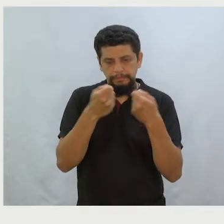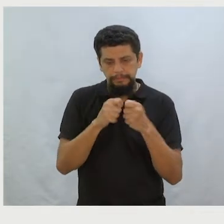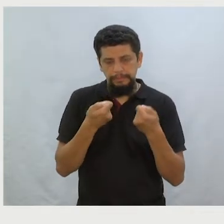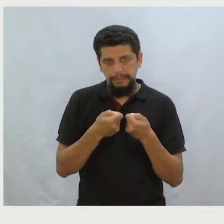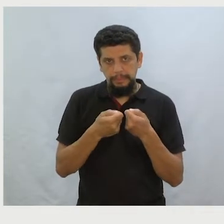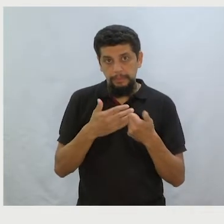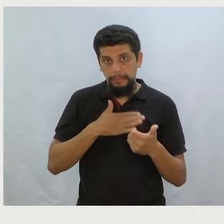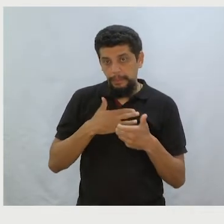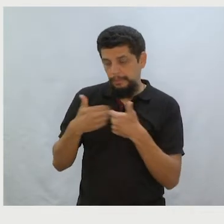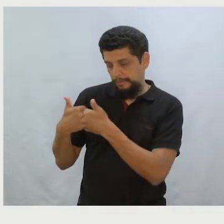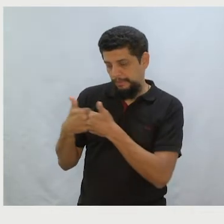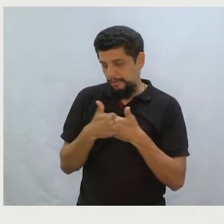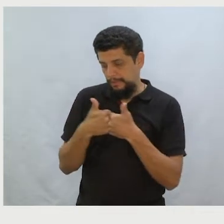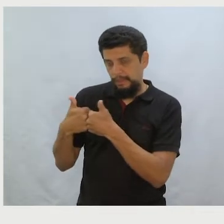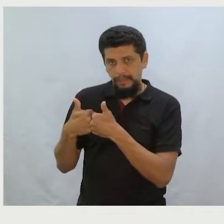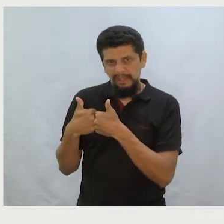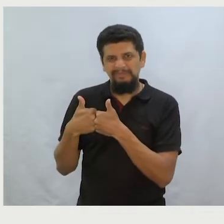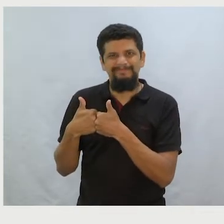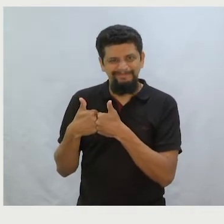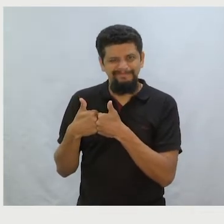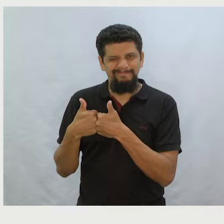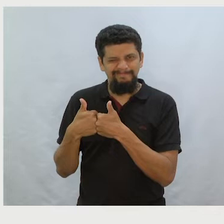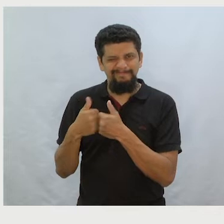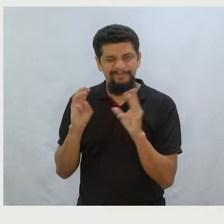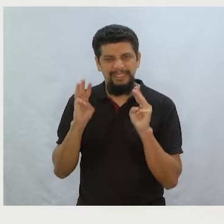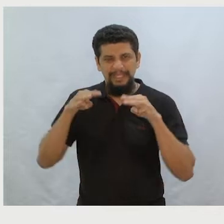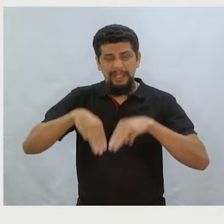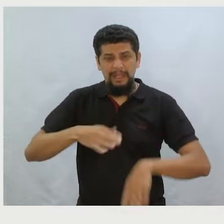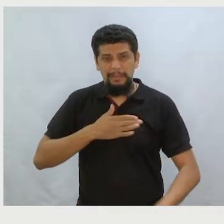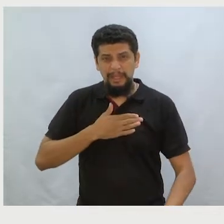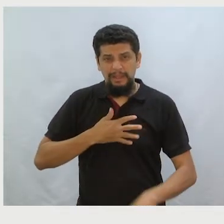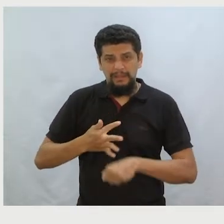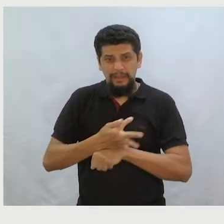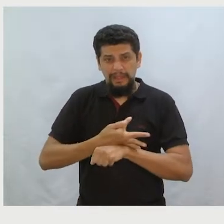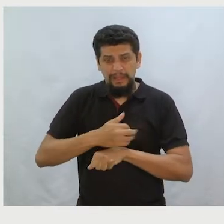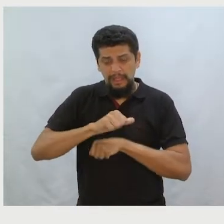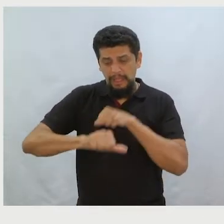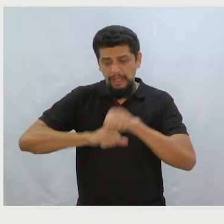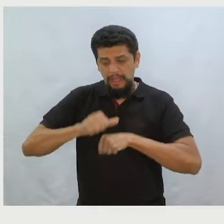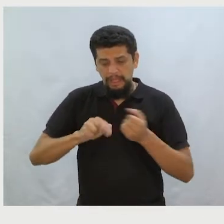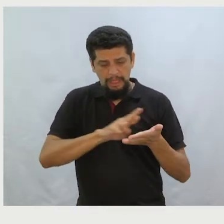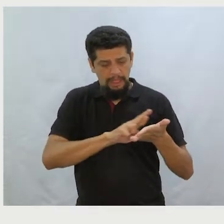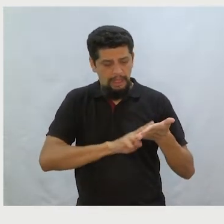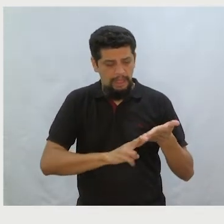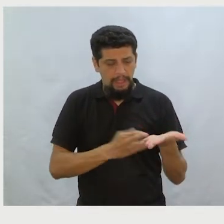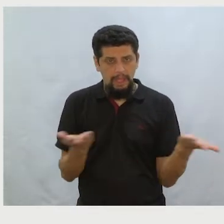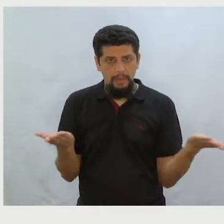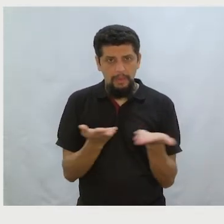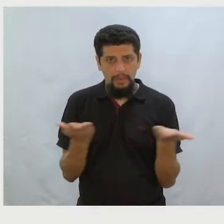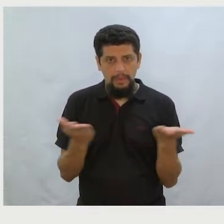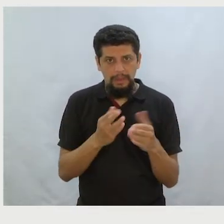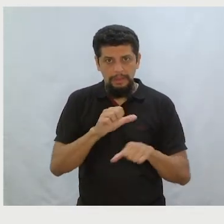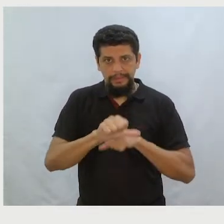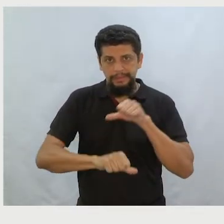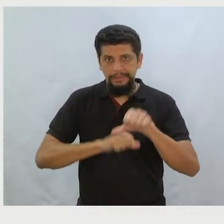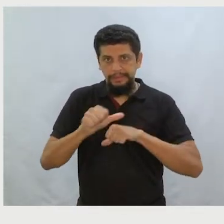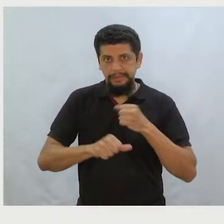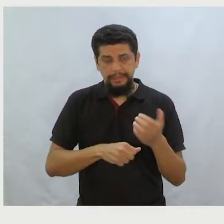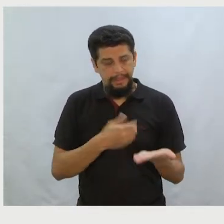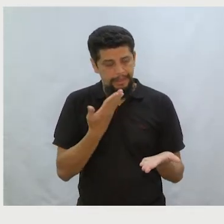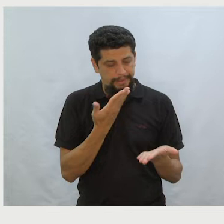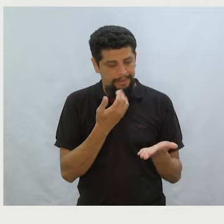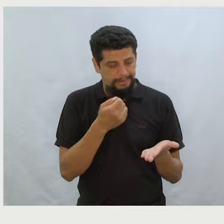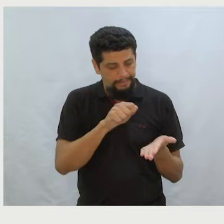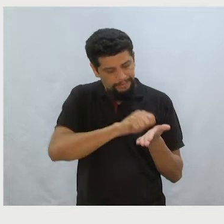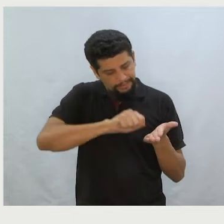janela do vizinho era o fim as minhas férias já tinham virado redação e agora acabavam de virar